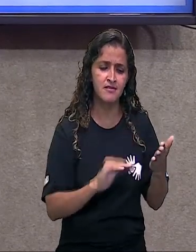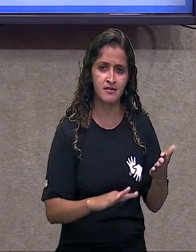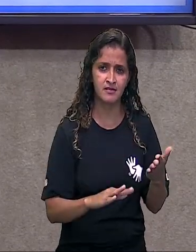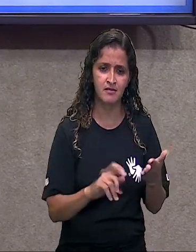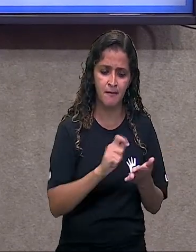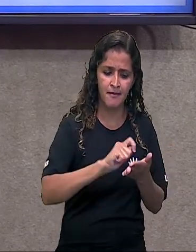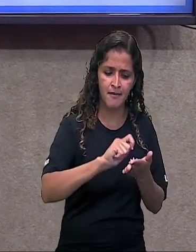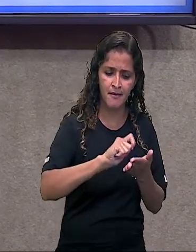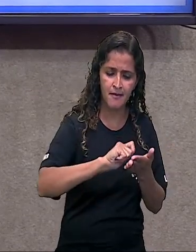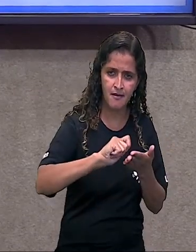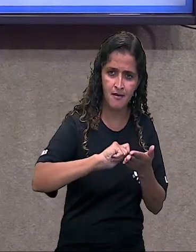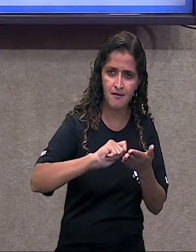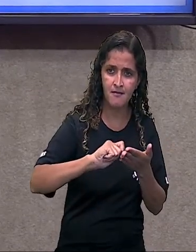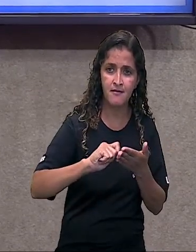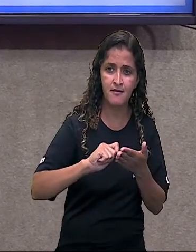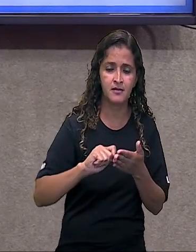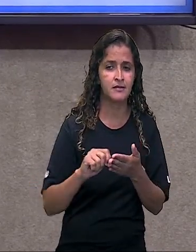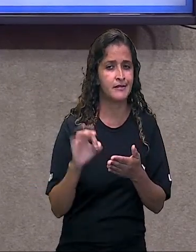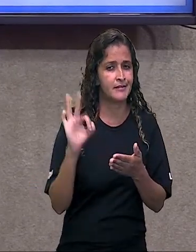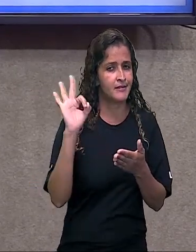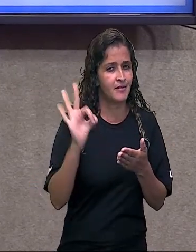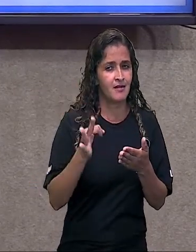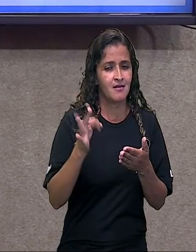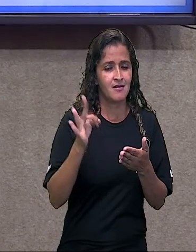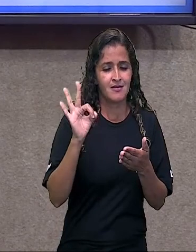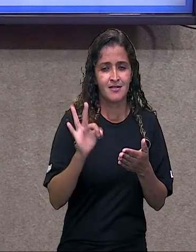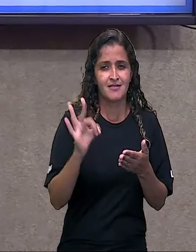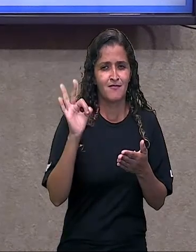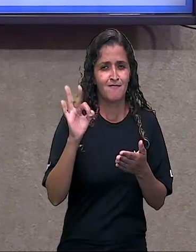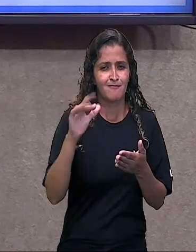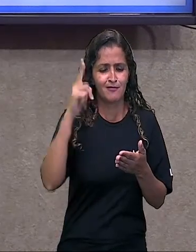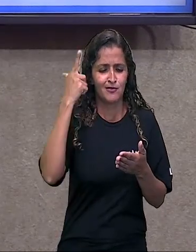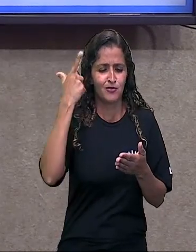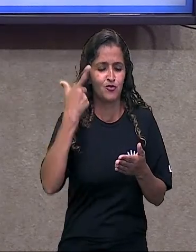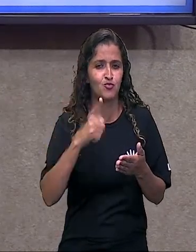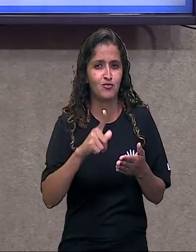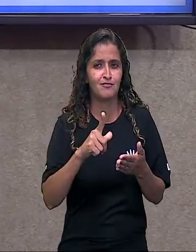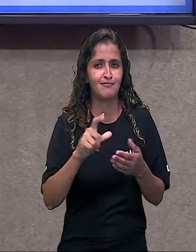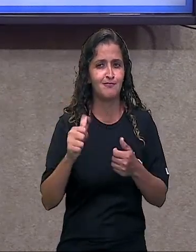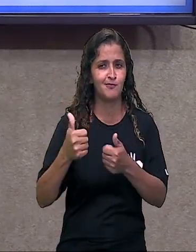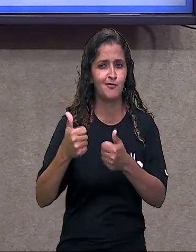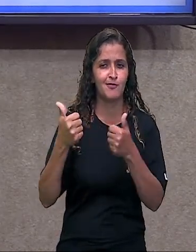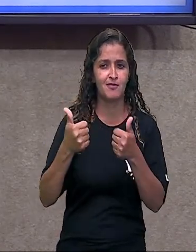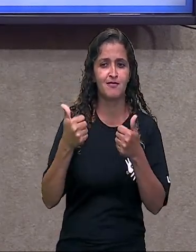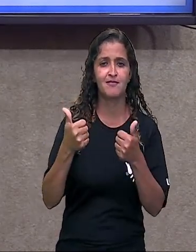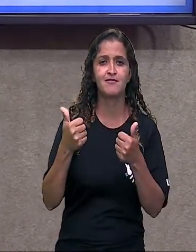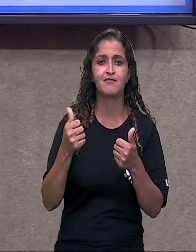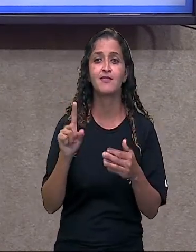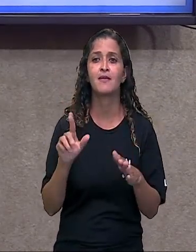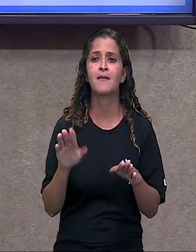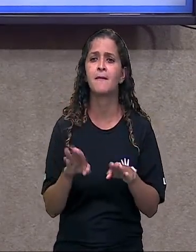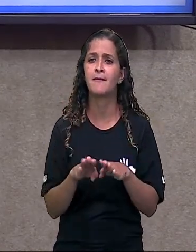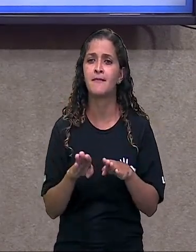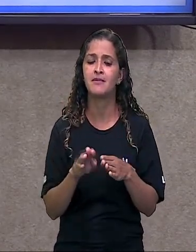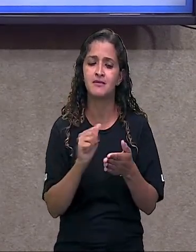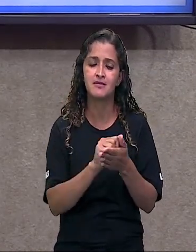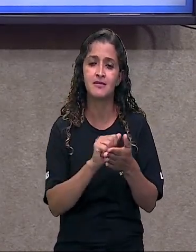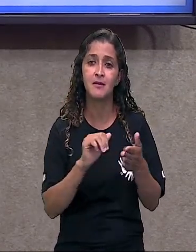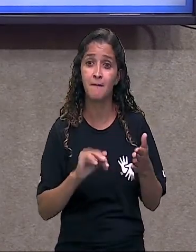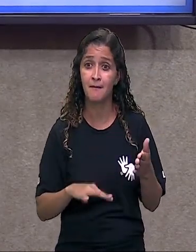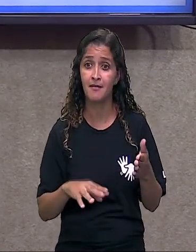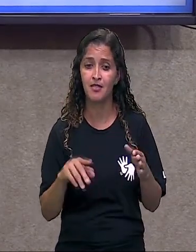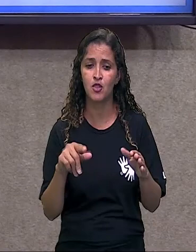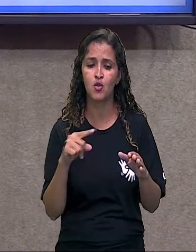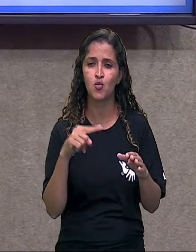tenho certeza que você vai tirar de letra, tá bom? E para acessar as nossas atividades